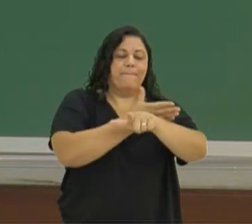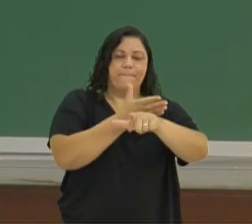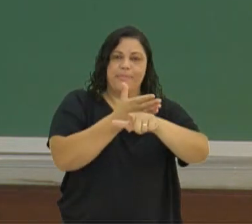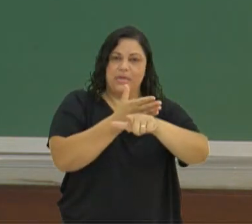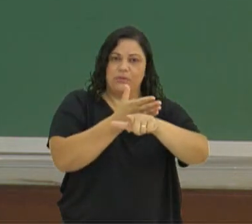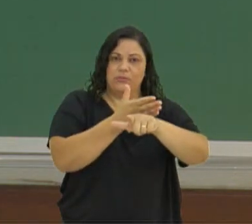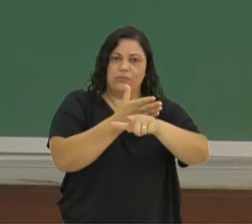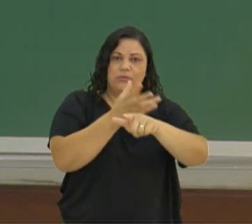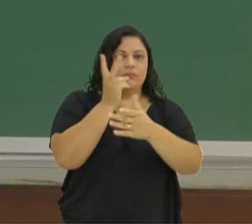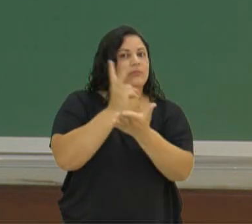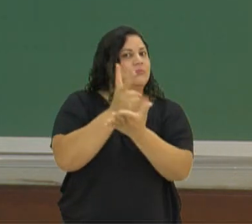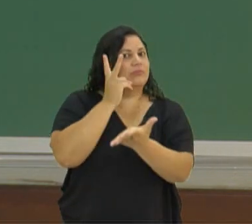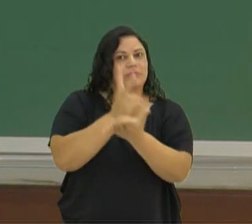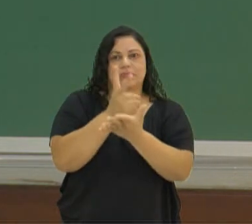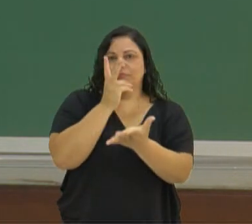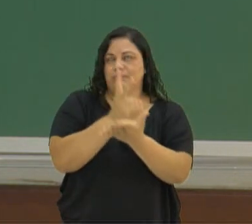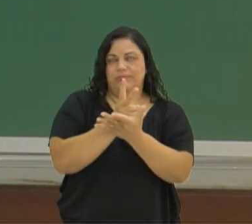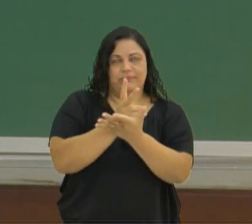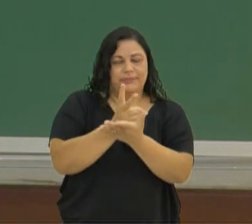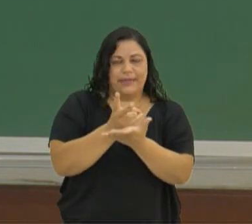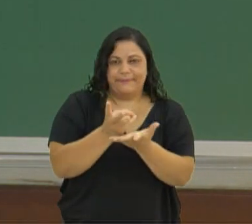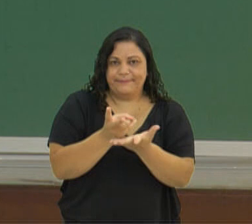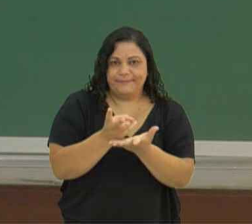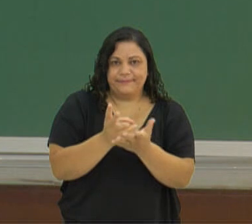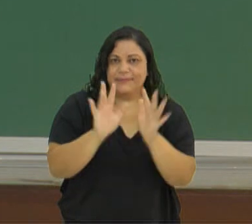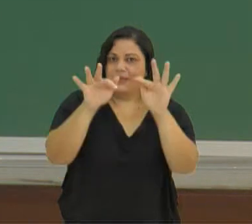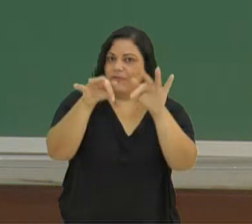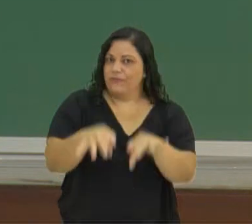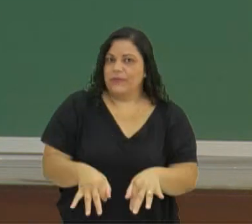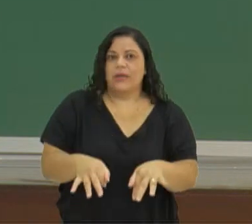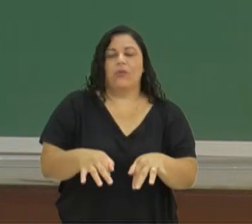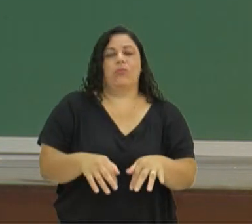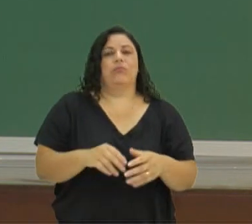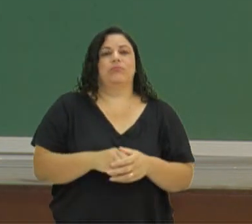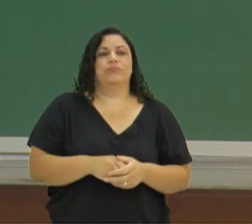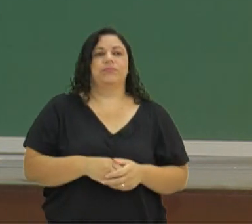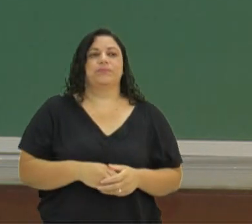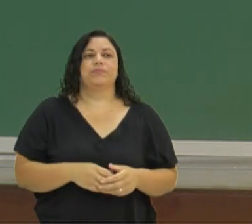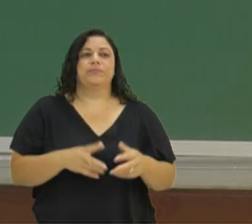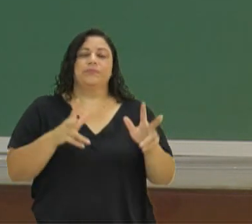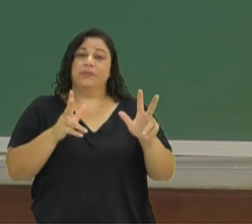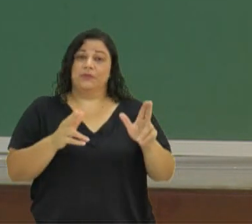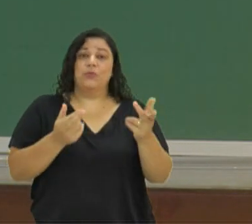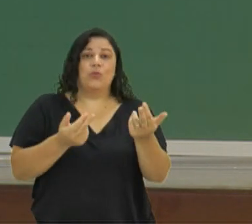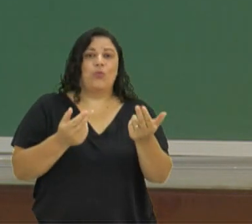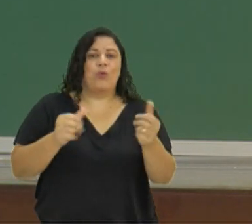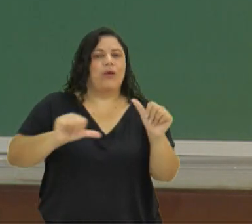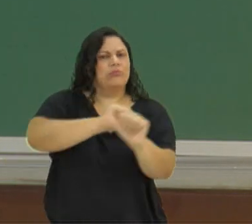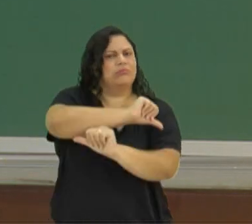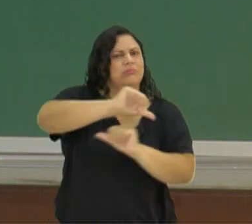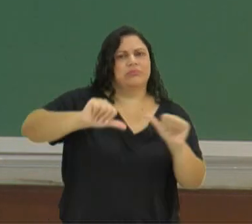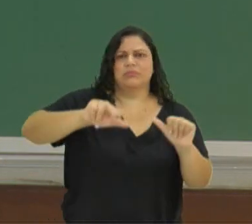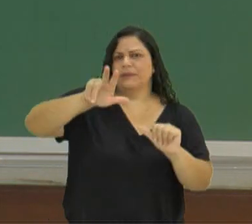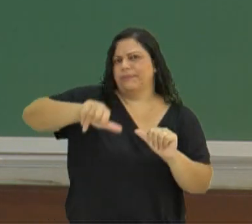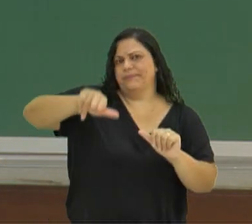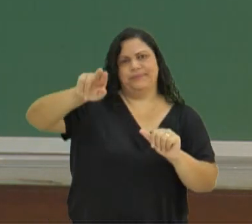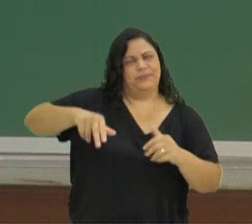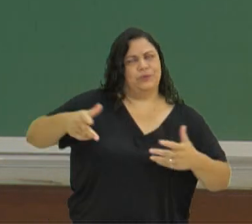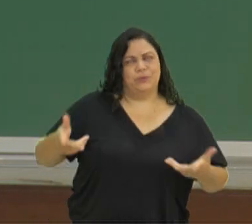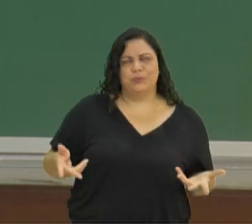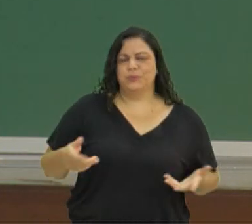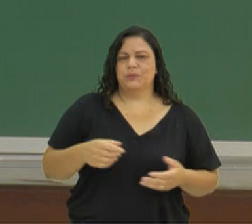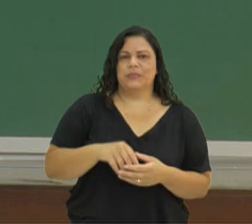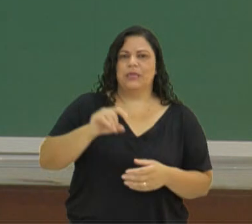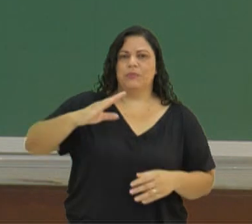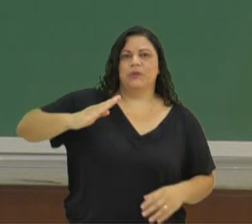cor preta. E o bispo que está na casa de cor preta, ele nunca vai conseguir mudar para as casas que são de cor branca, porque ele somente